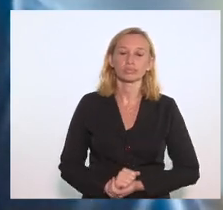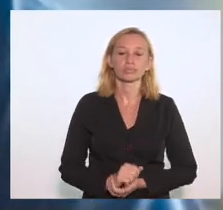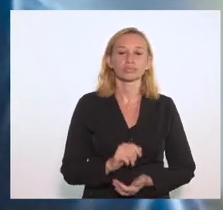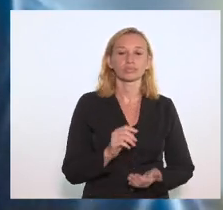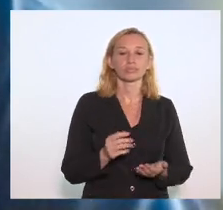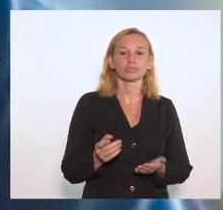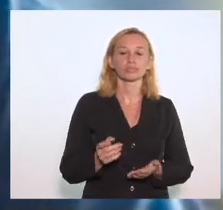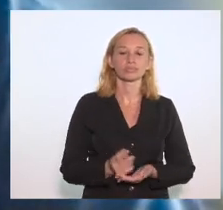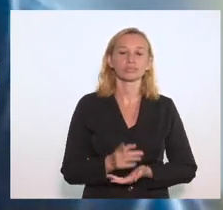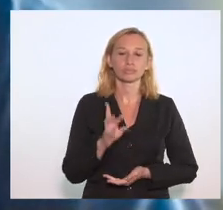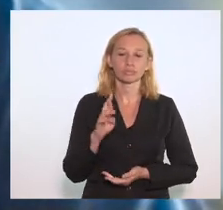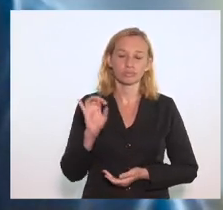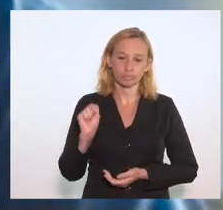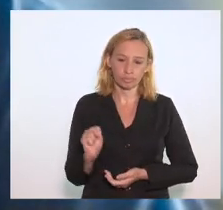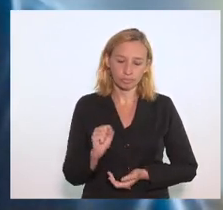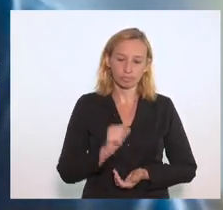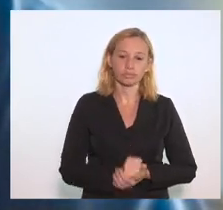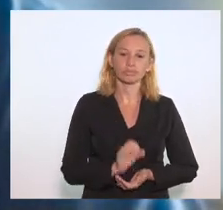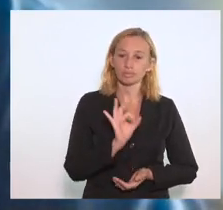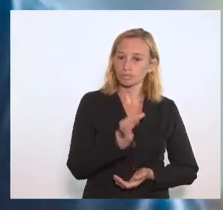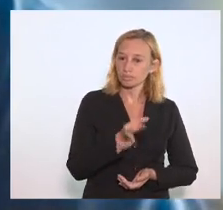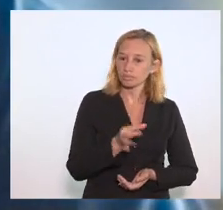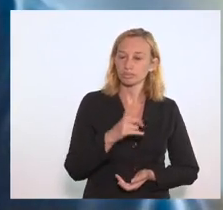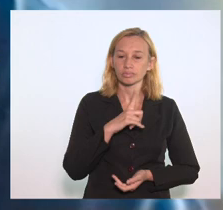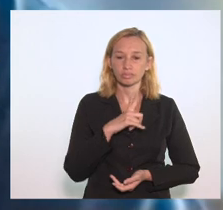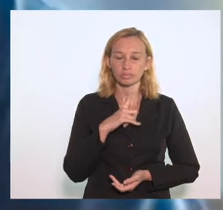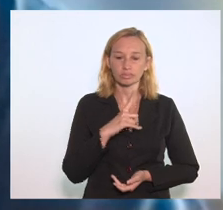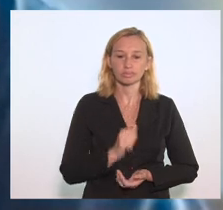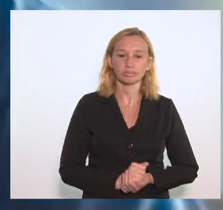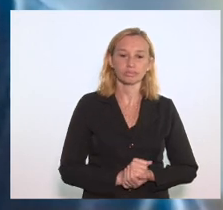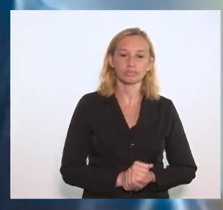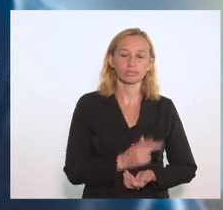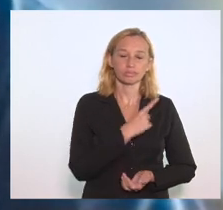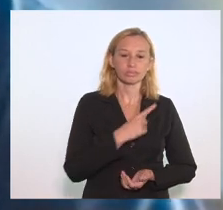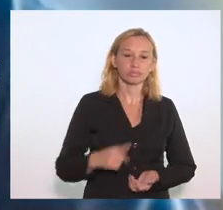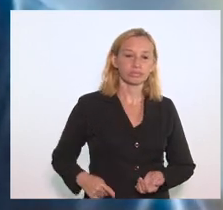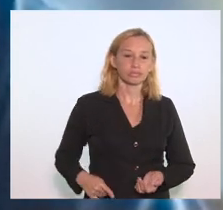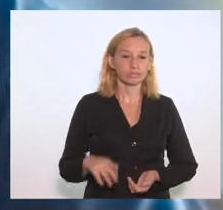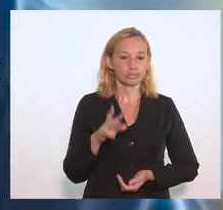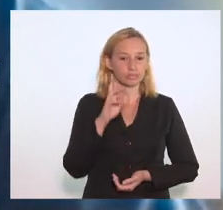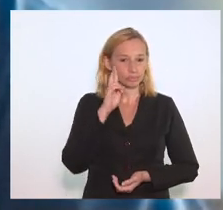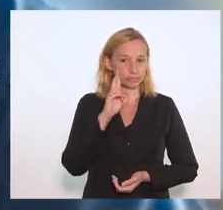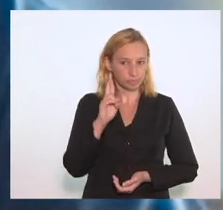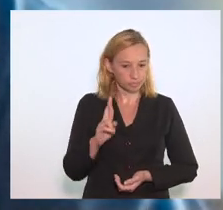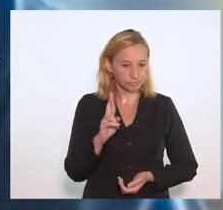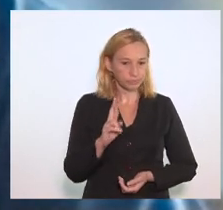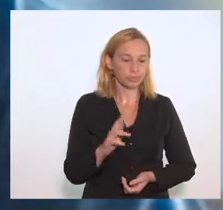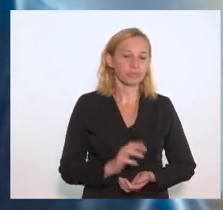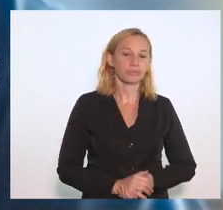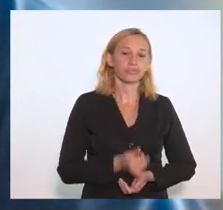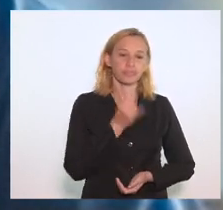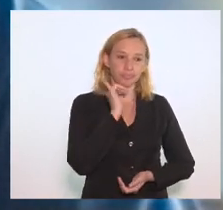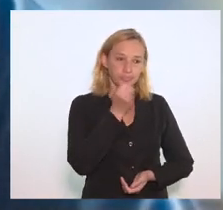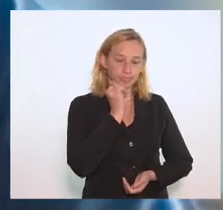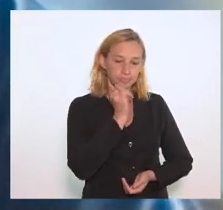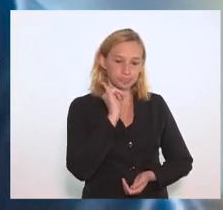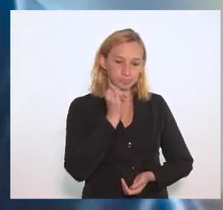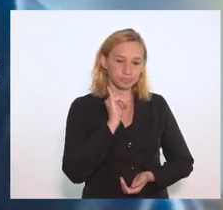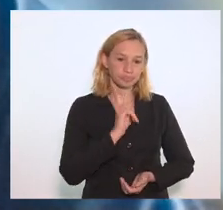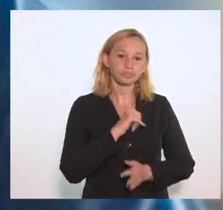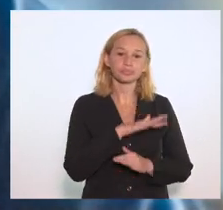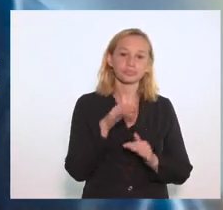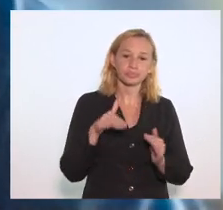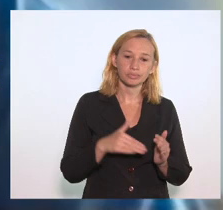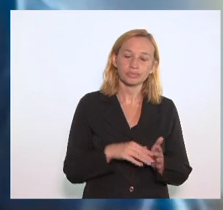participações especiais. Eu tenho certeza que com a presidência do senhor e com a relatoria, com a presença de